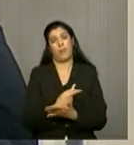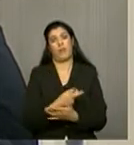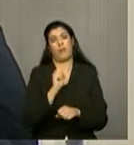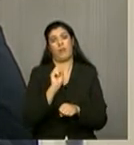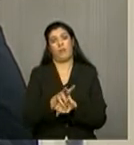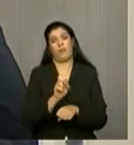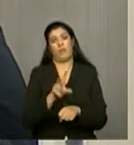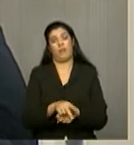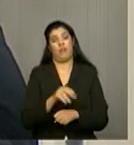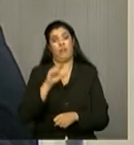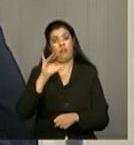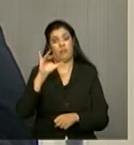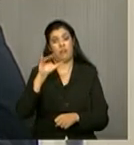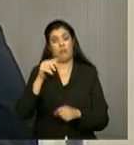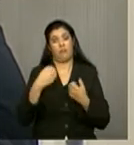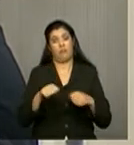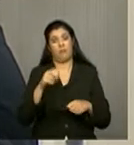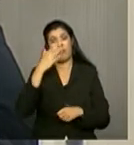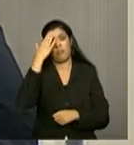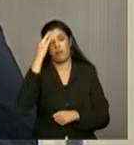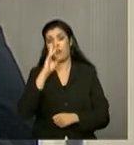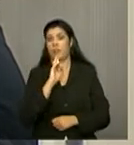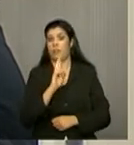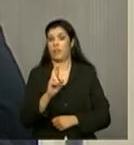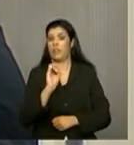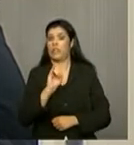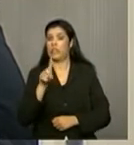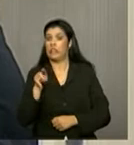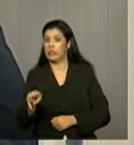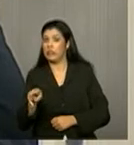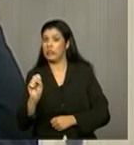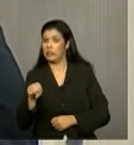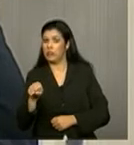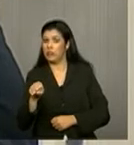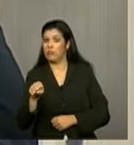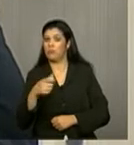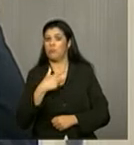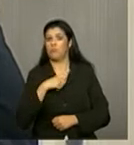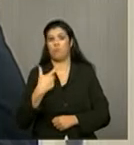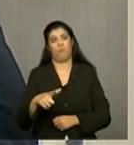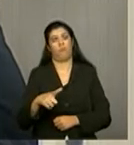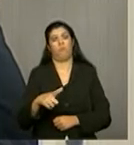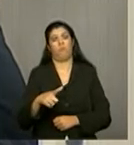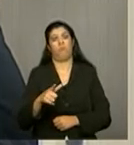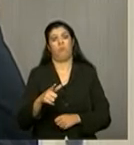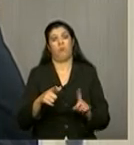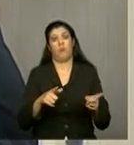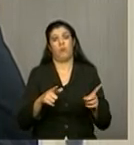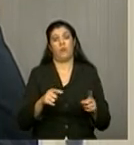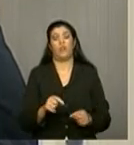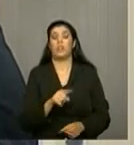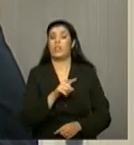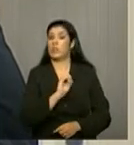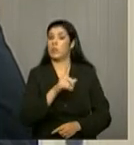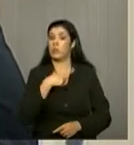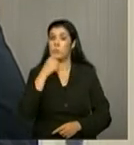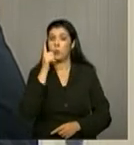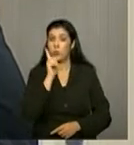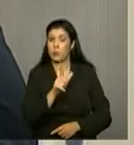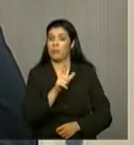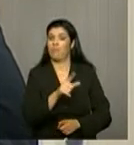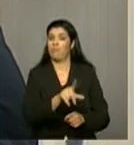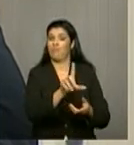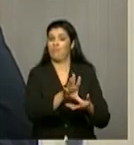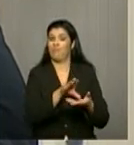ciência tem que saber responder se num também tem que reconhecer a alimentação quando não se pode estabelecer uma